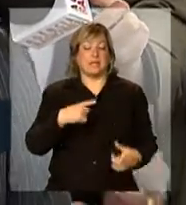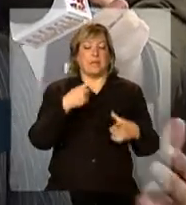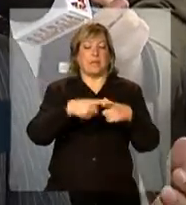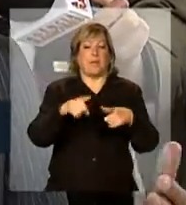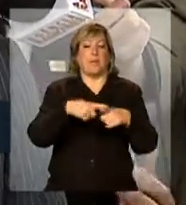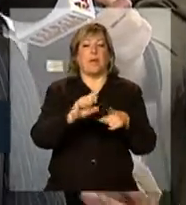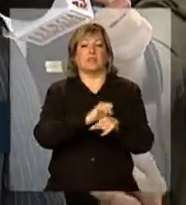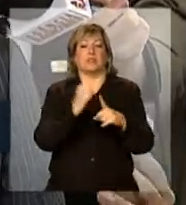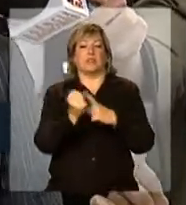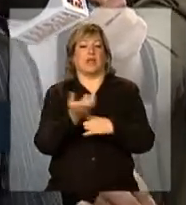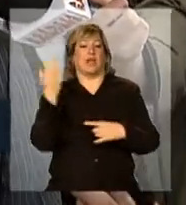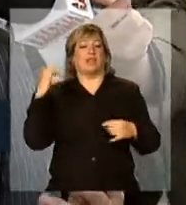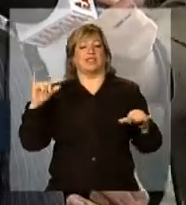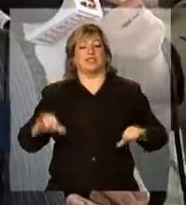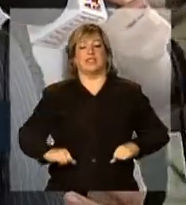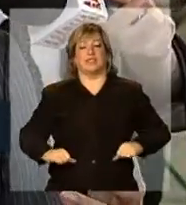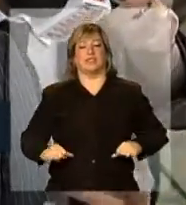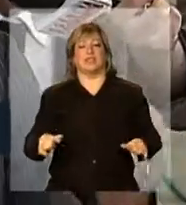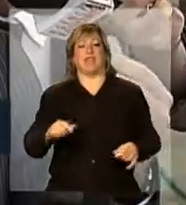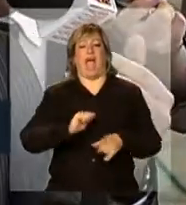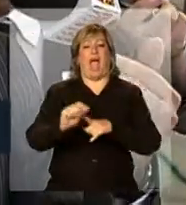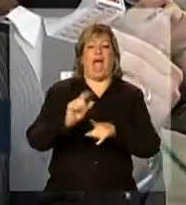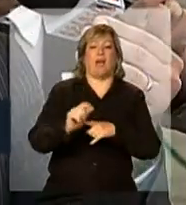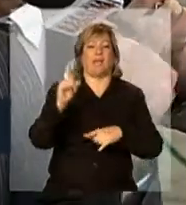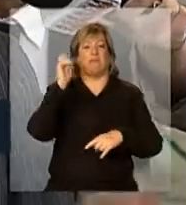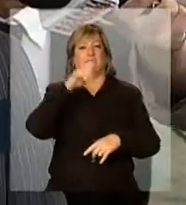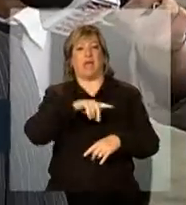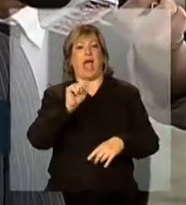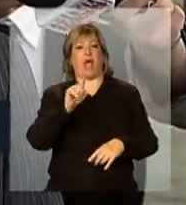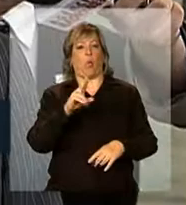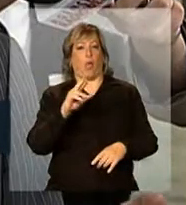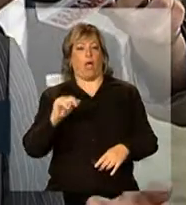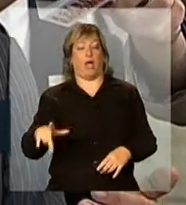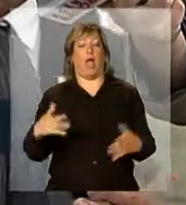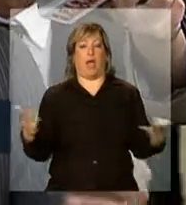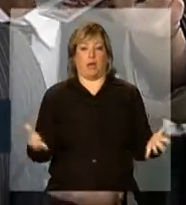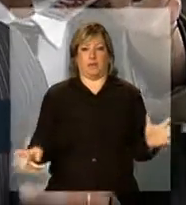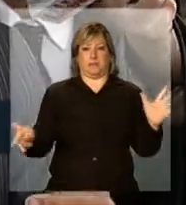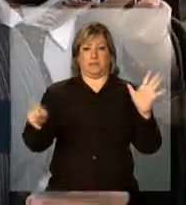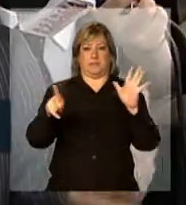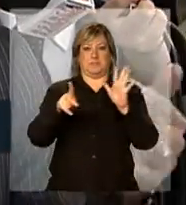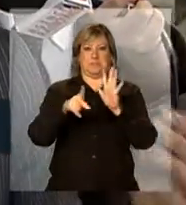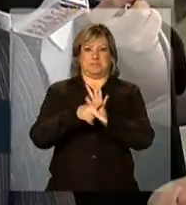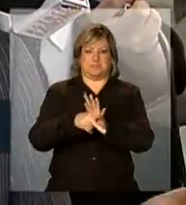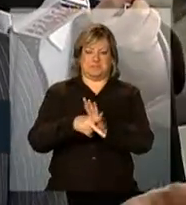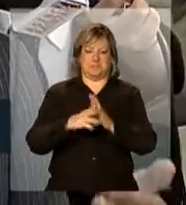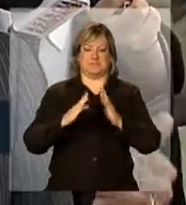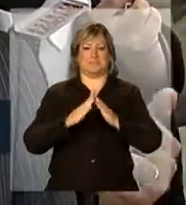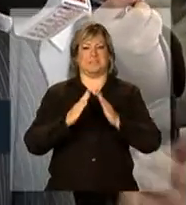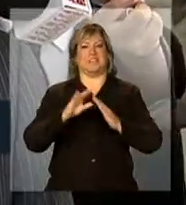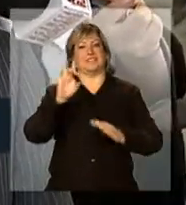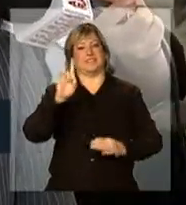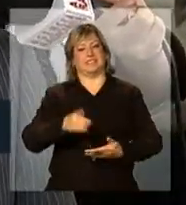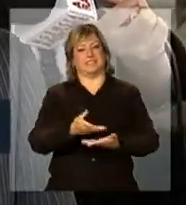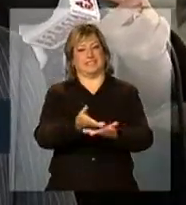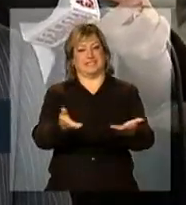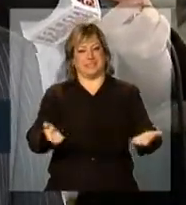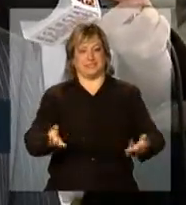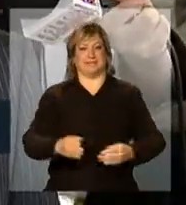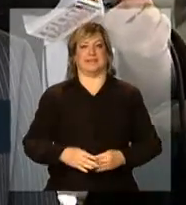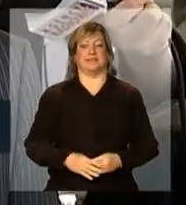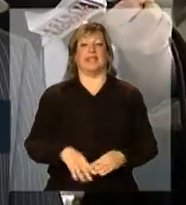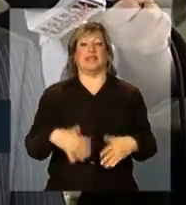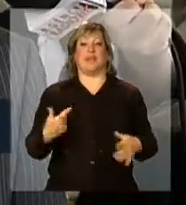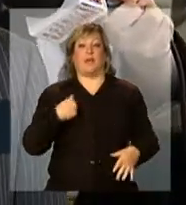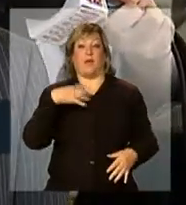e que hoje têm um direito que eu diria que realmente transforma a vida das pessoas, que é o direito à moradia.